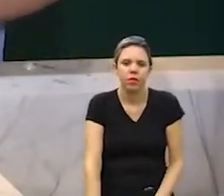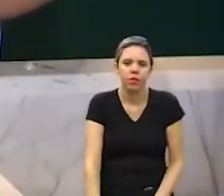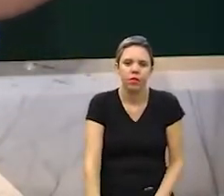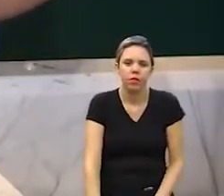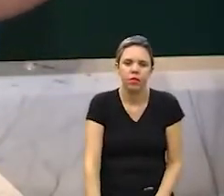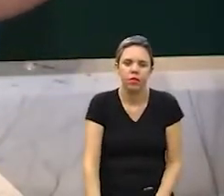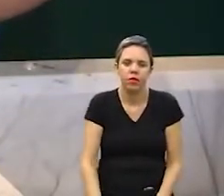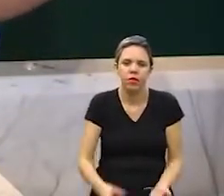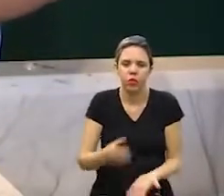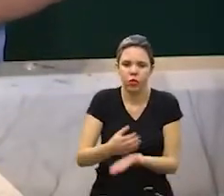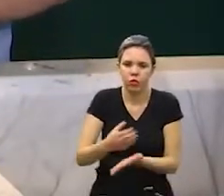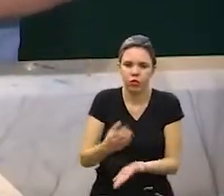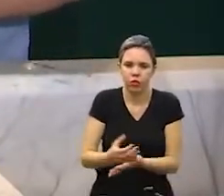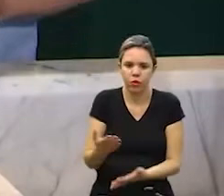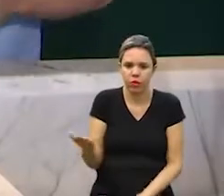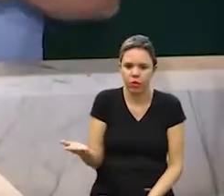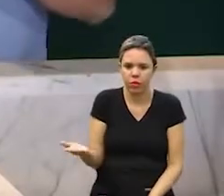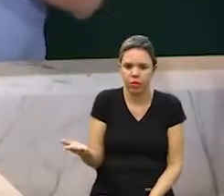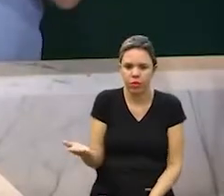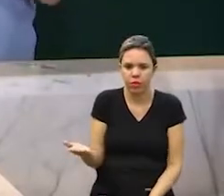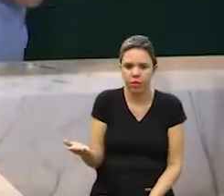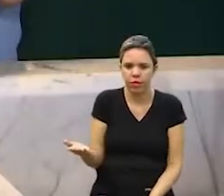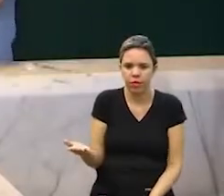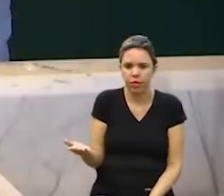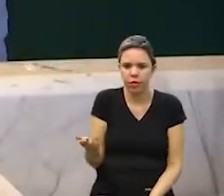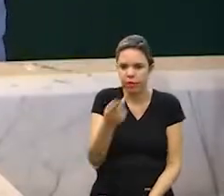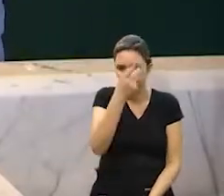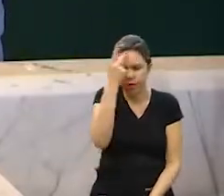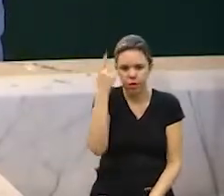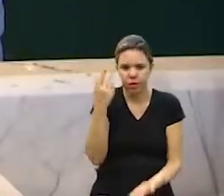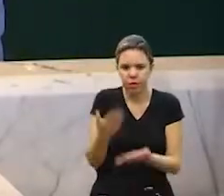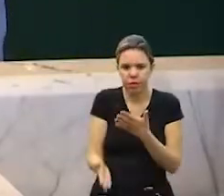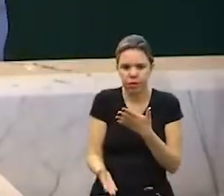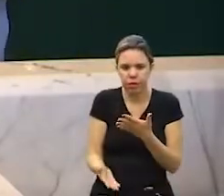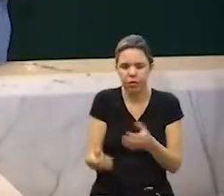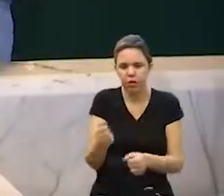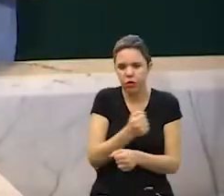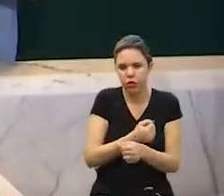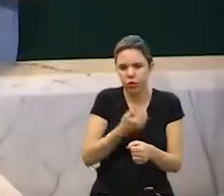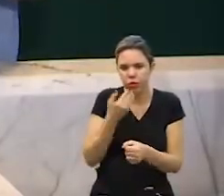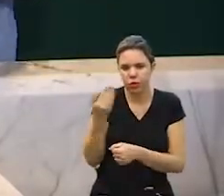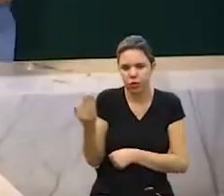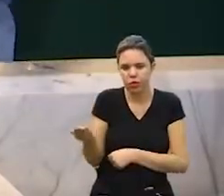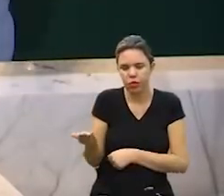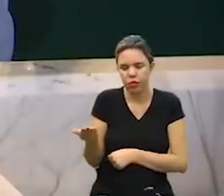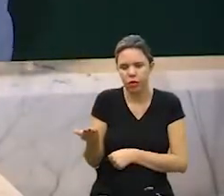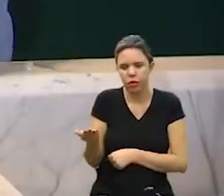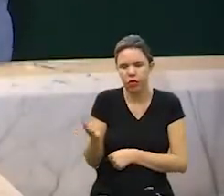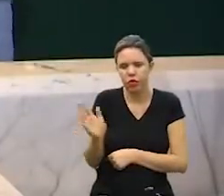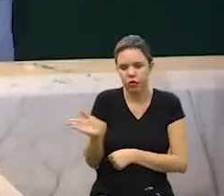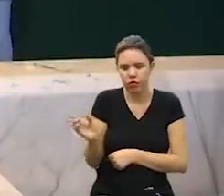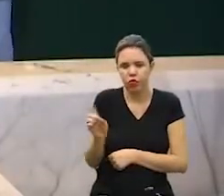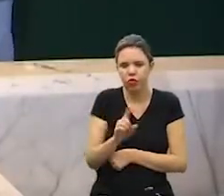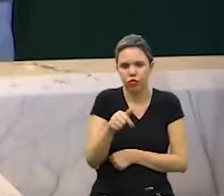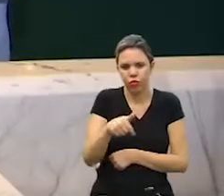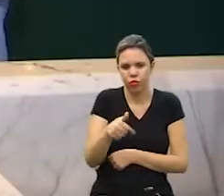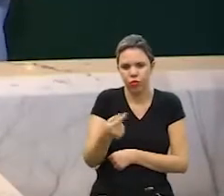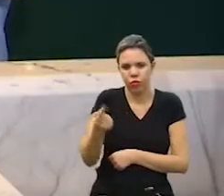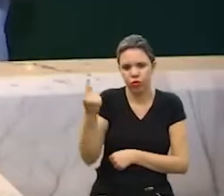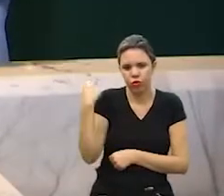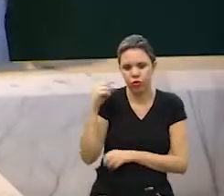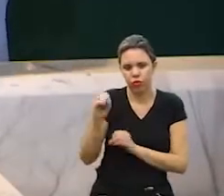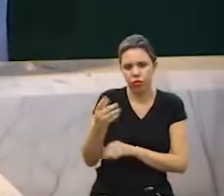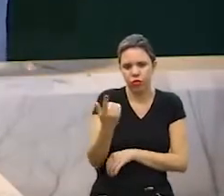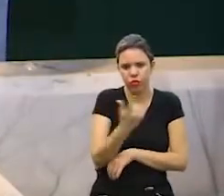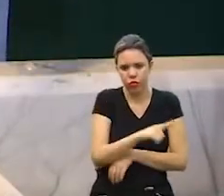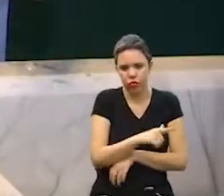eu vou puxar esse copo aqui. Isso. Dulce, o pessoal que perdeu o Cozinha Fácil... A Dulce já esteve aqui,